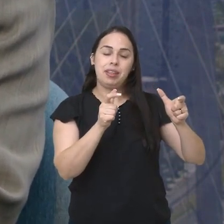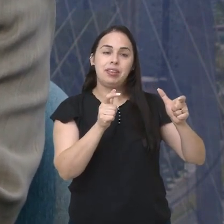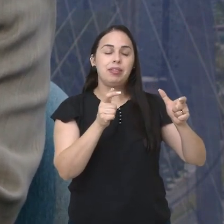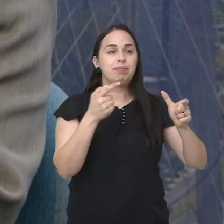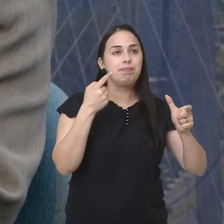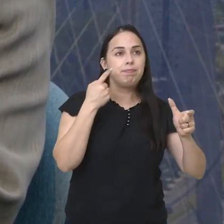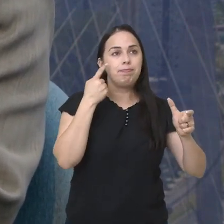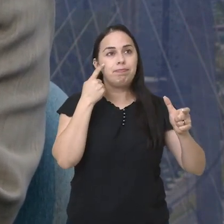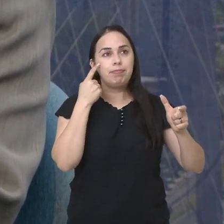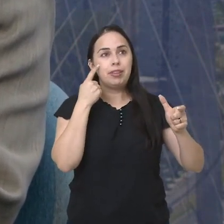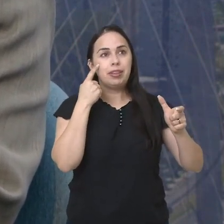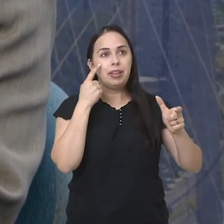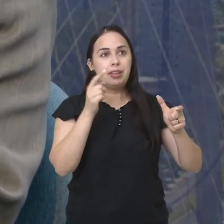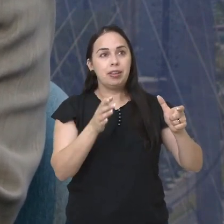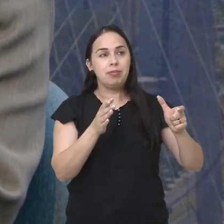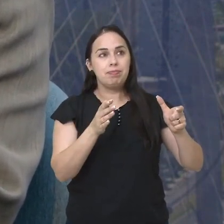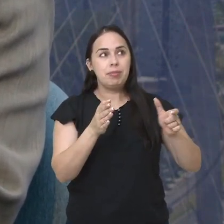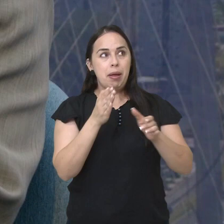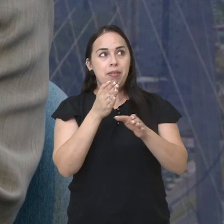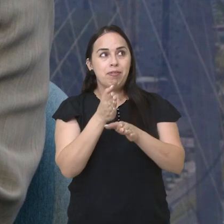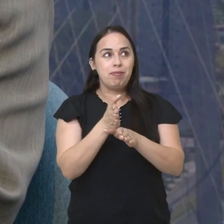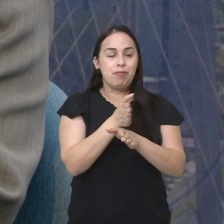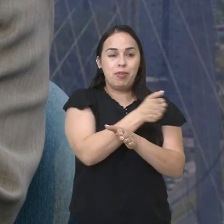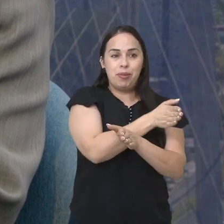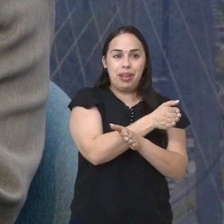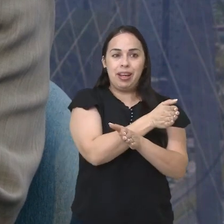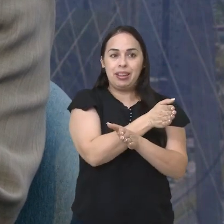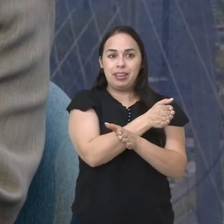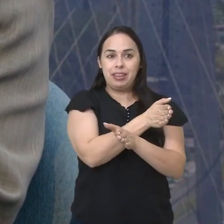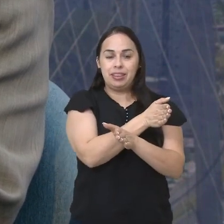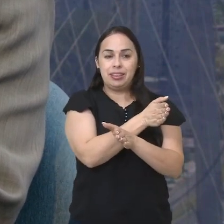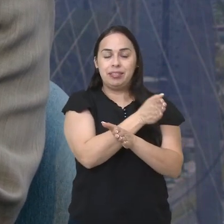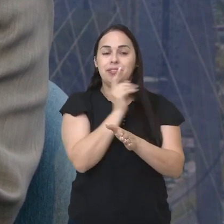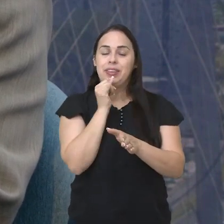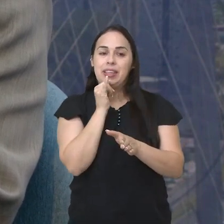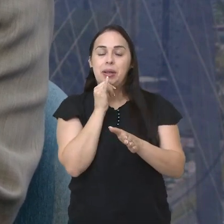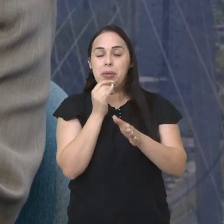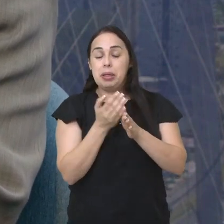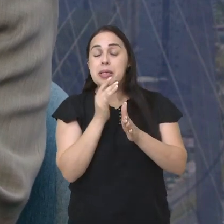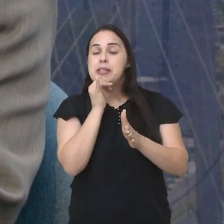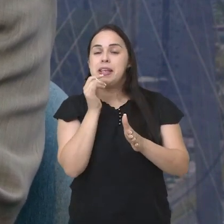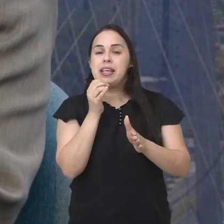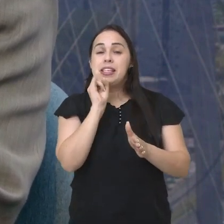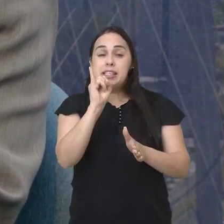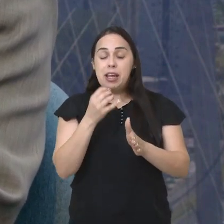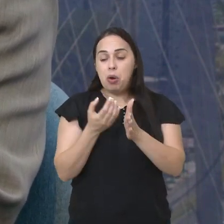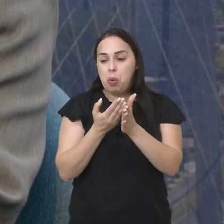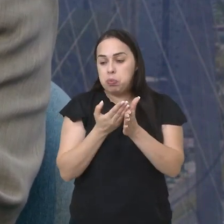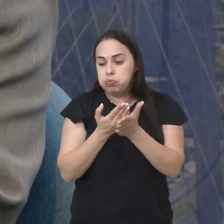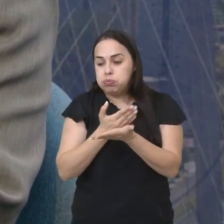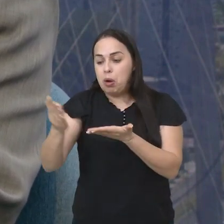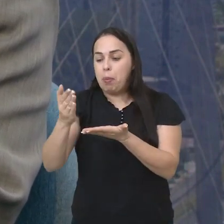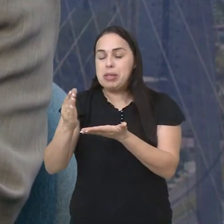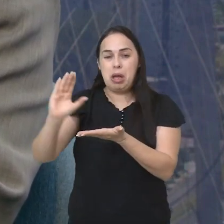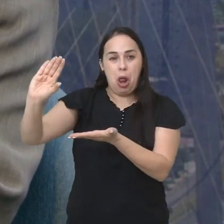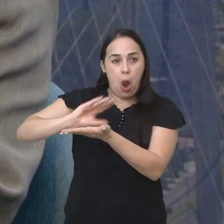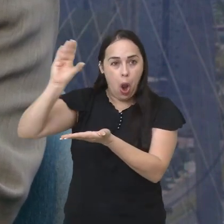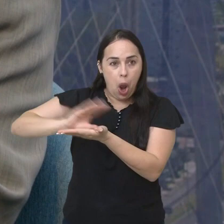voltar 3 casas e falar, terceiro setor, não pode ter lucro, conselho tem que ser